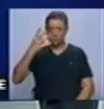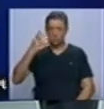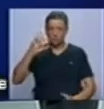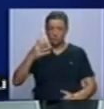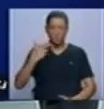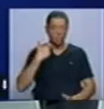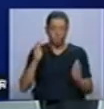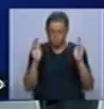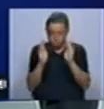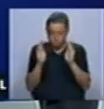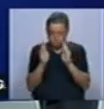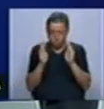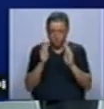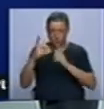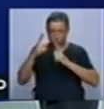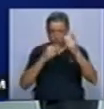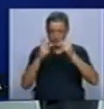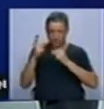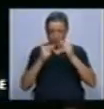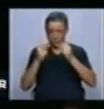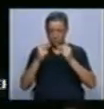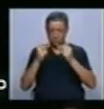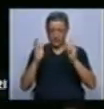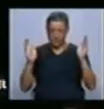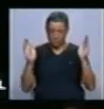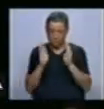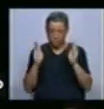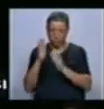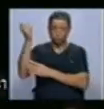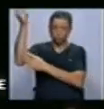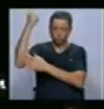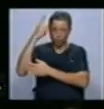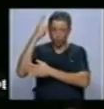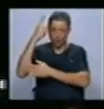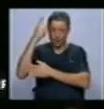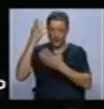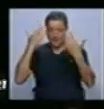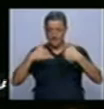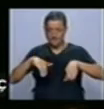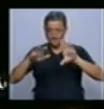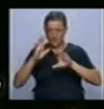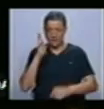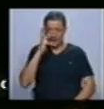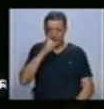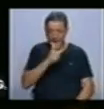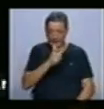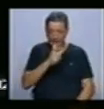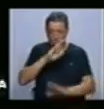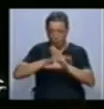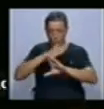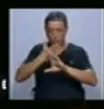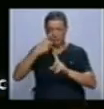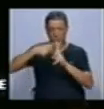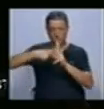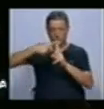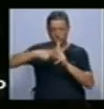subanãs. Estrelas mais pequenininhas do que o nosso Sol, mas curiosamente muitíssimo mais quentes. Quando eu digo mais quentes, estamos a falar de temperaturas da